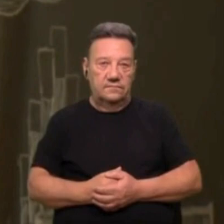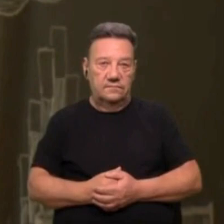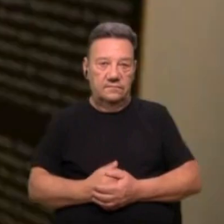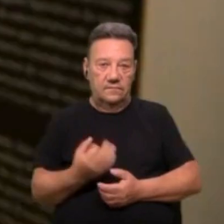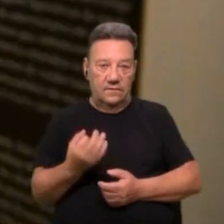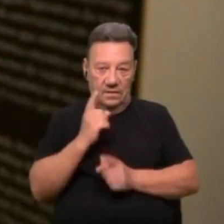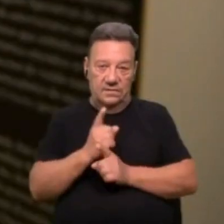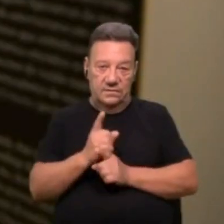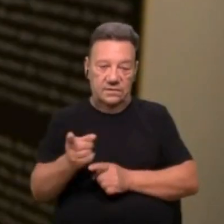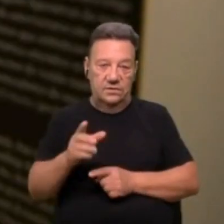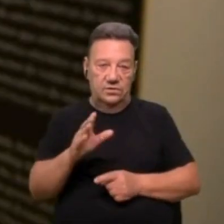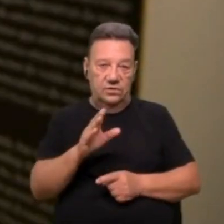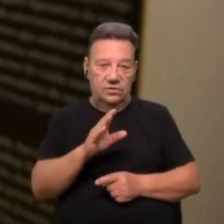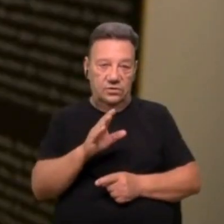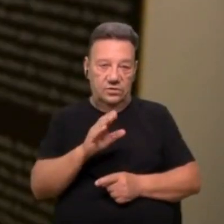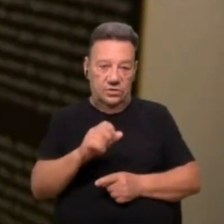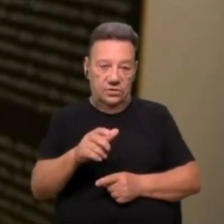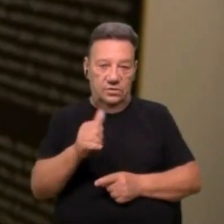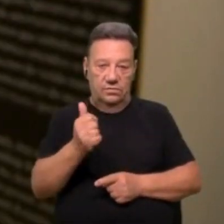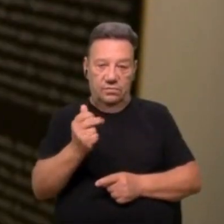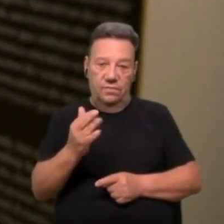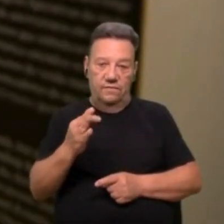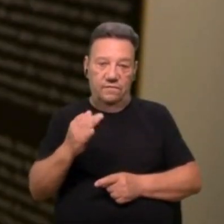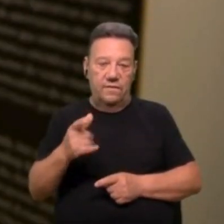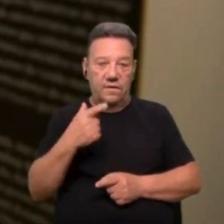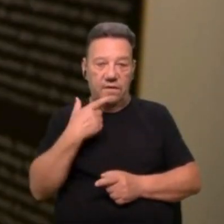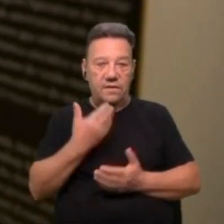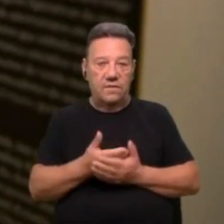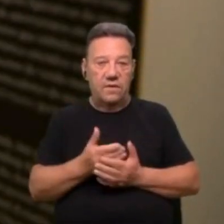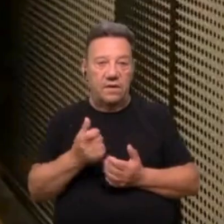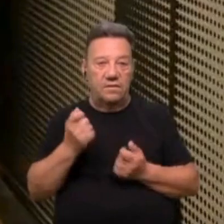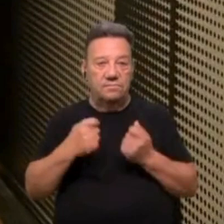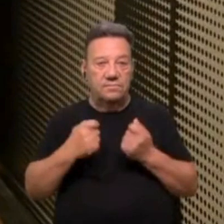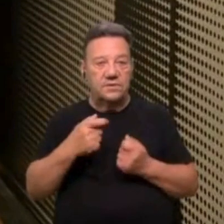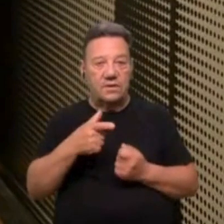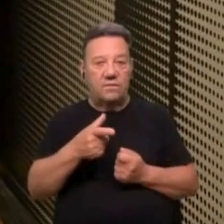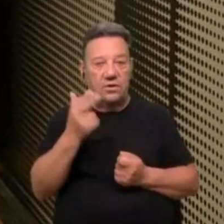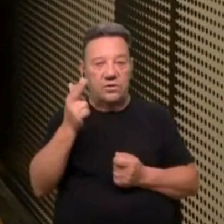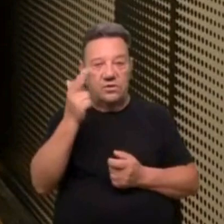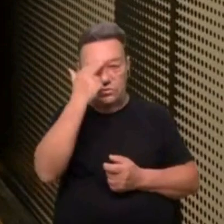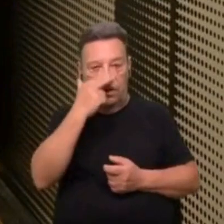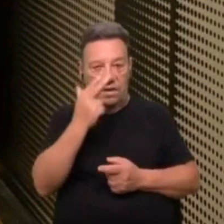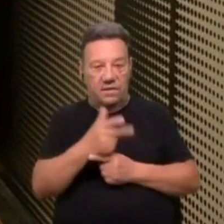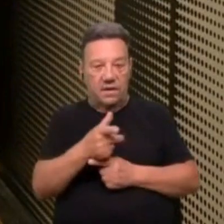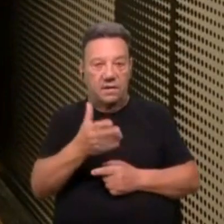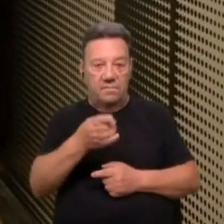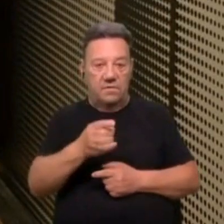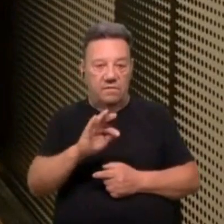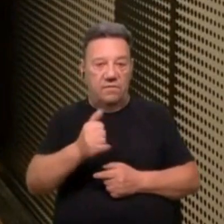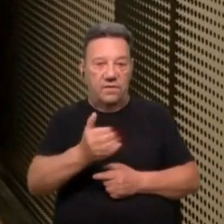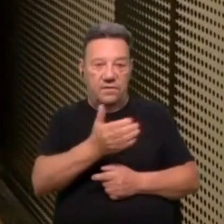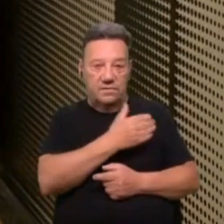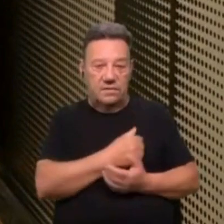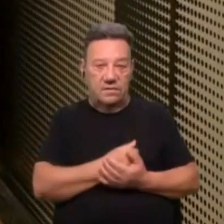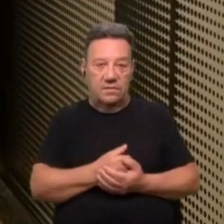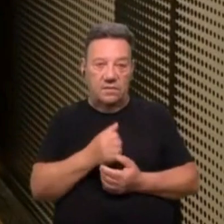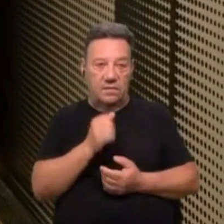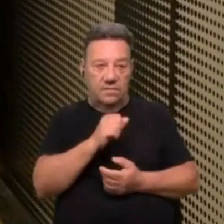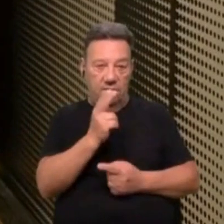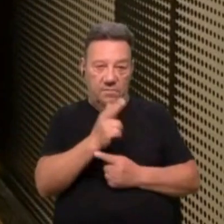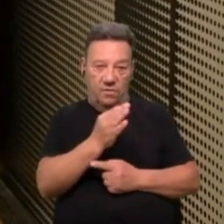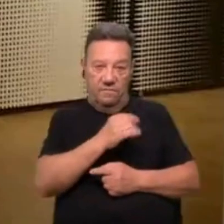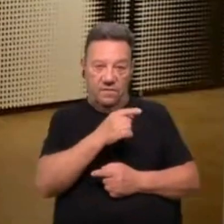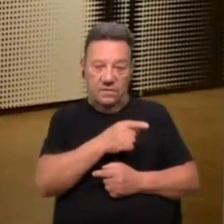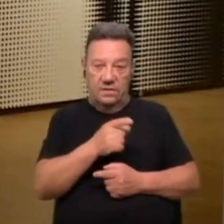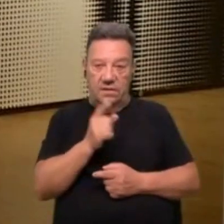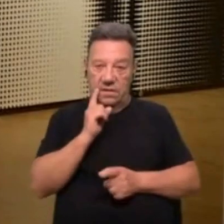Foi assim que João Dubuffet introduziu a expressão na história da arte em 1945. Para o pintor